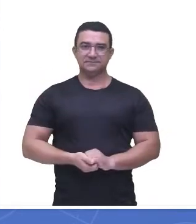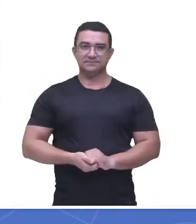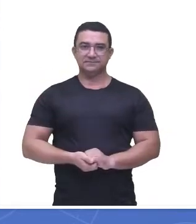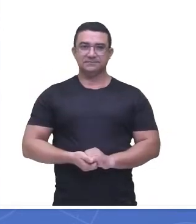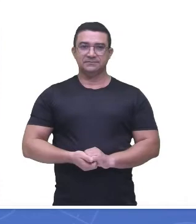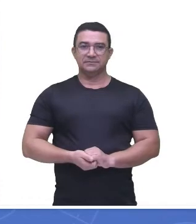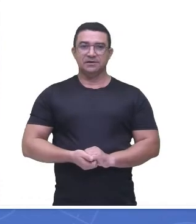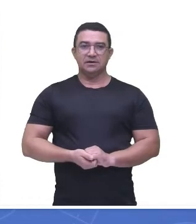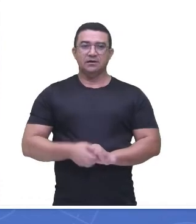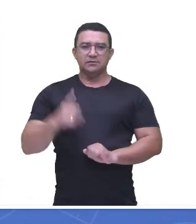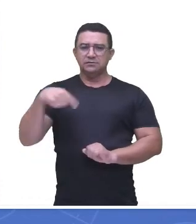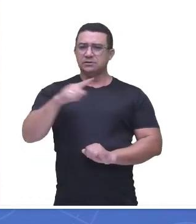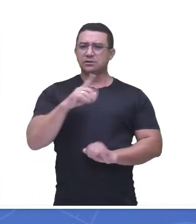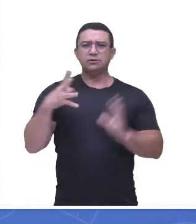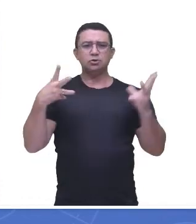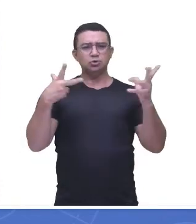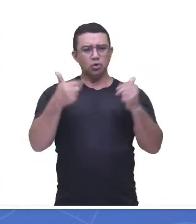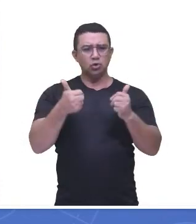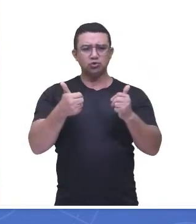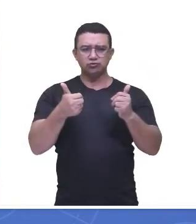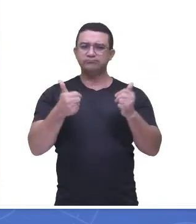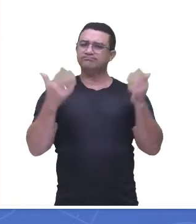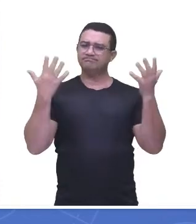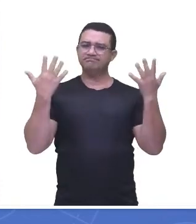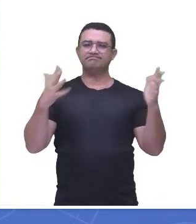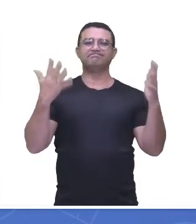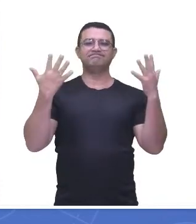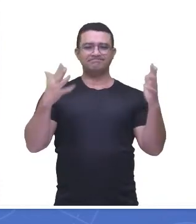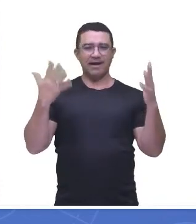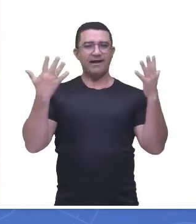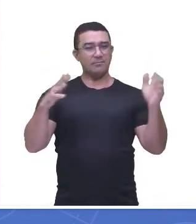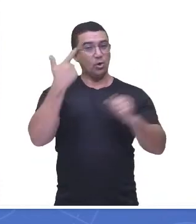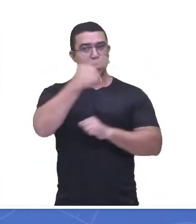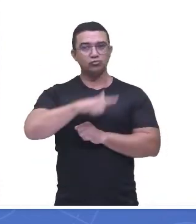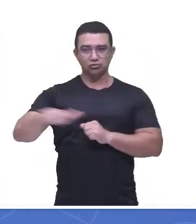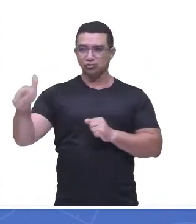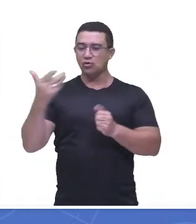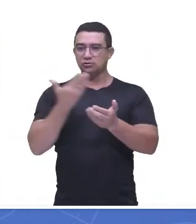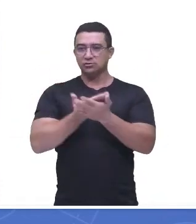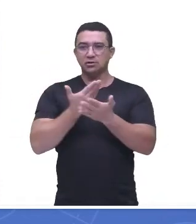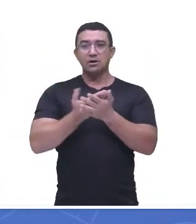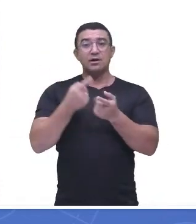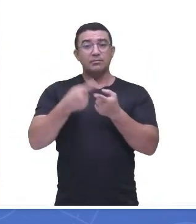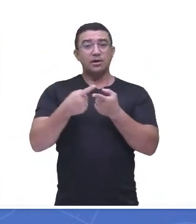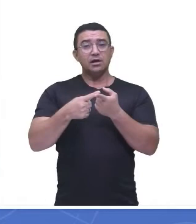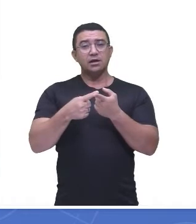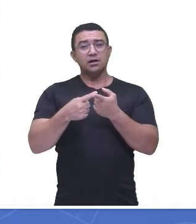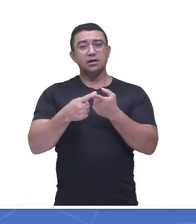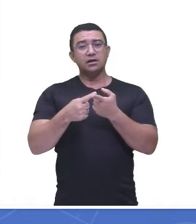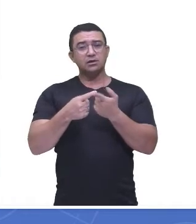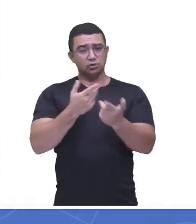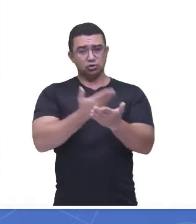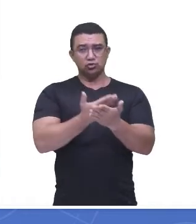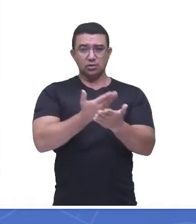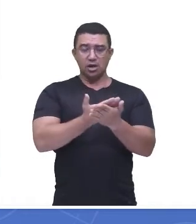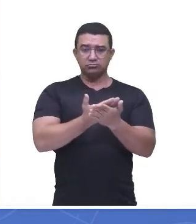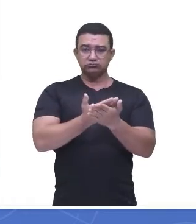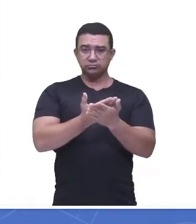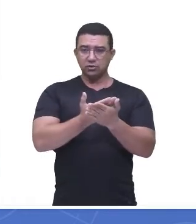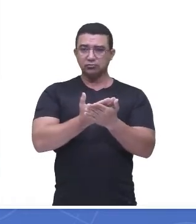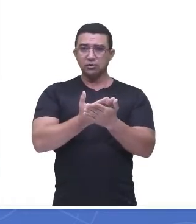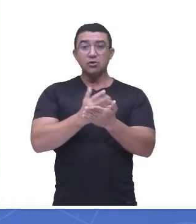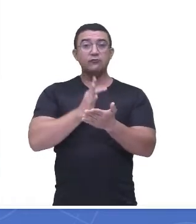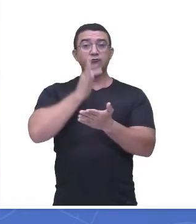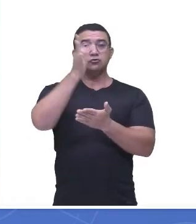Pessoal, vocês todos estão de parabéns. Continue estudando, porque o estudo nos leva a um patamar mais alto,